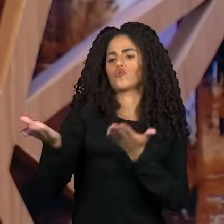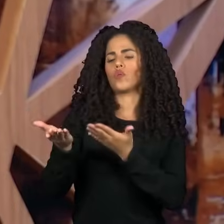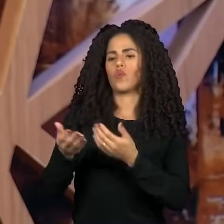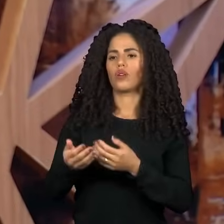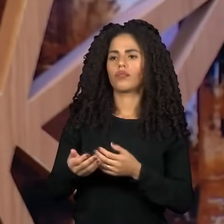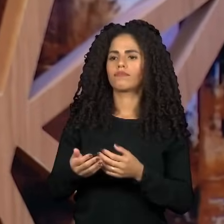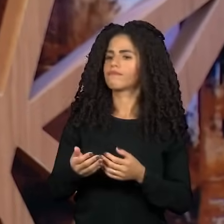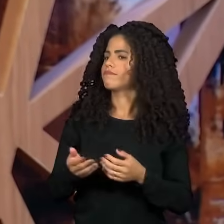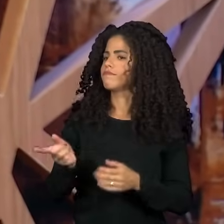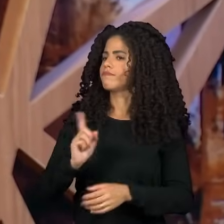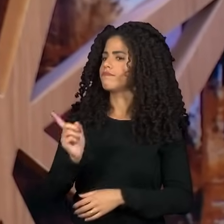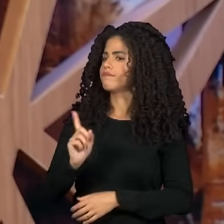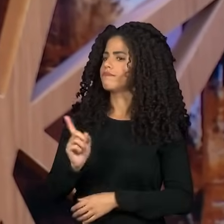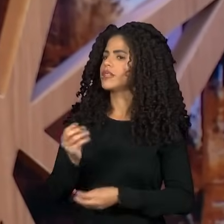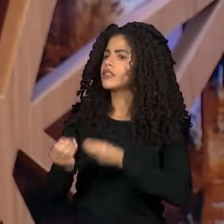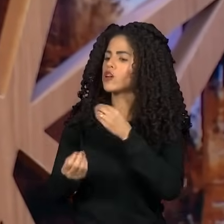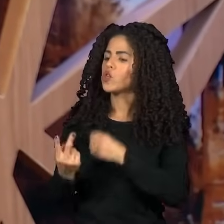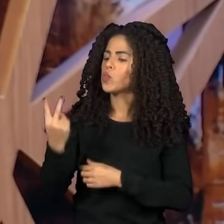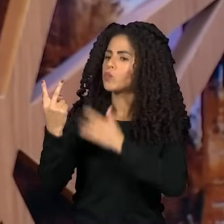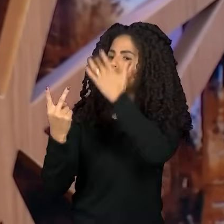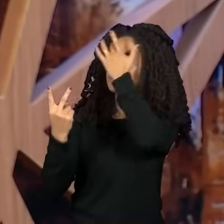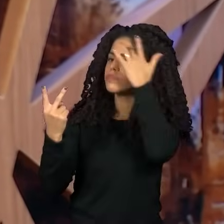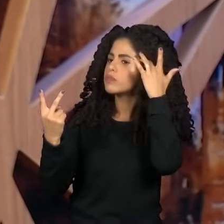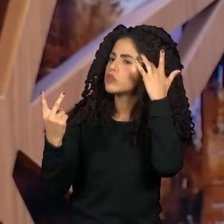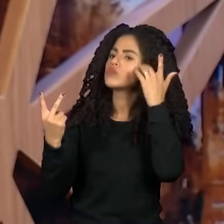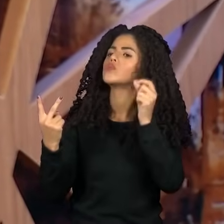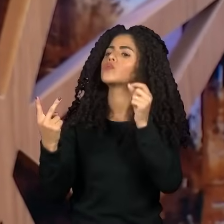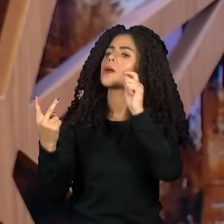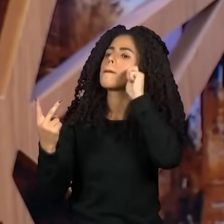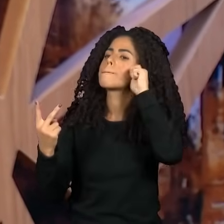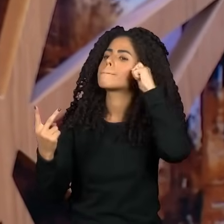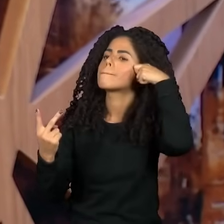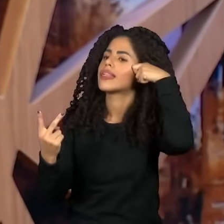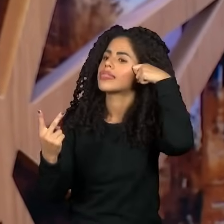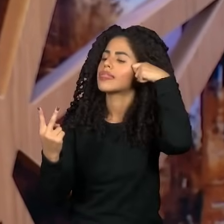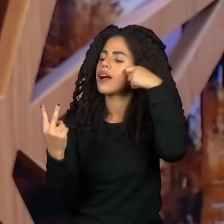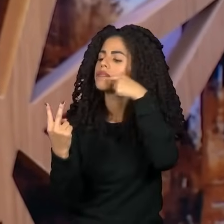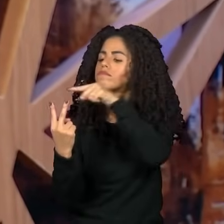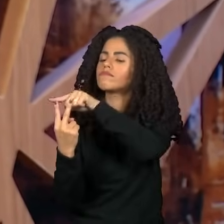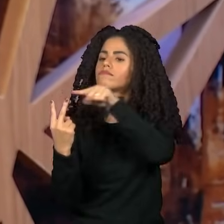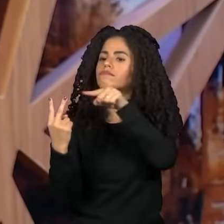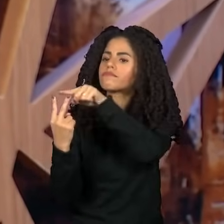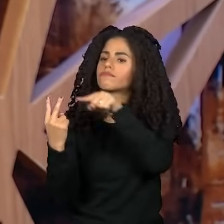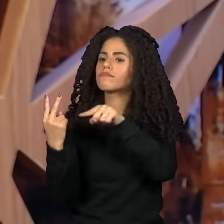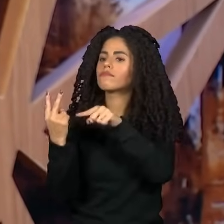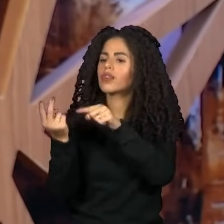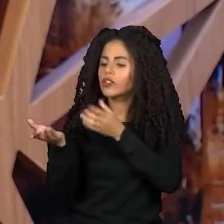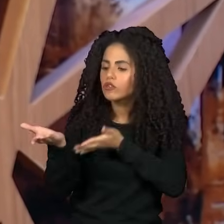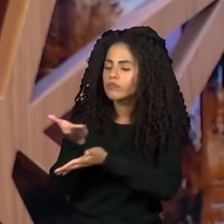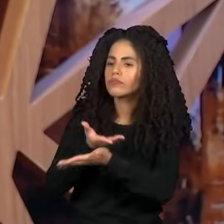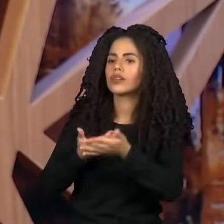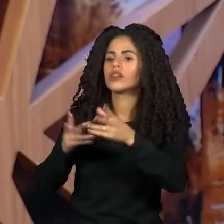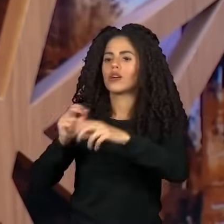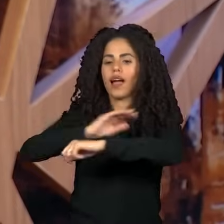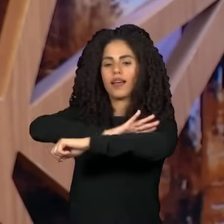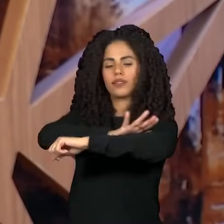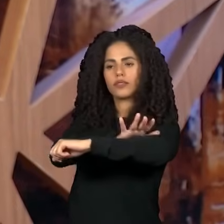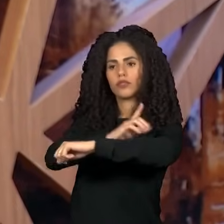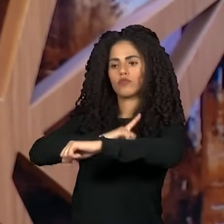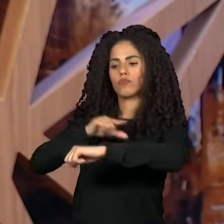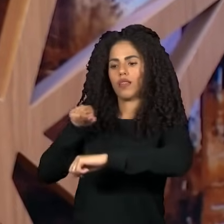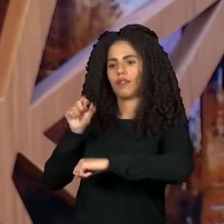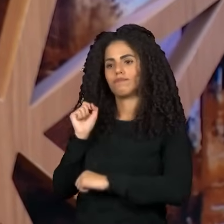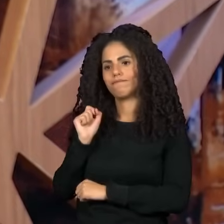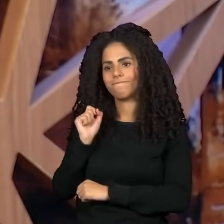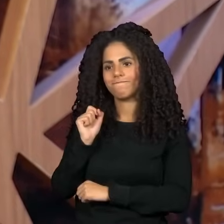de relacionamento entre duas pessoas pretas, a gente está falando de duas pessoas que trazem afetações e o racismo também está presente nessa